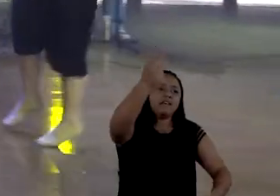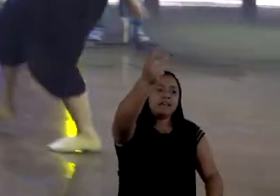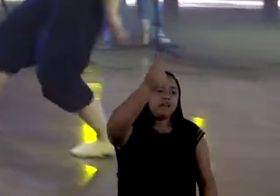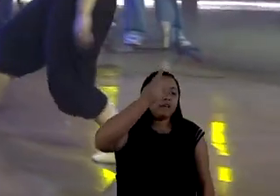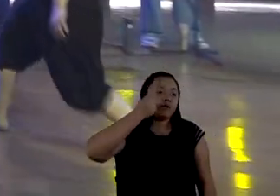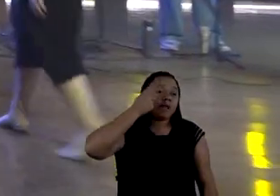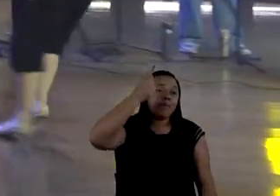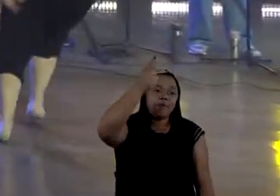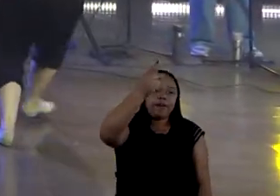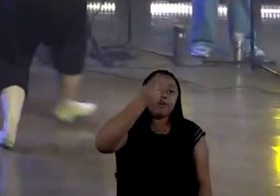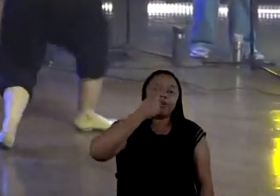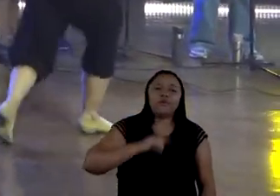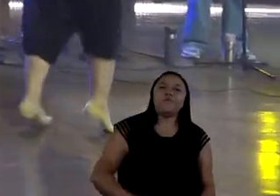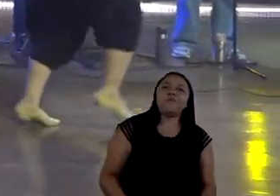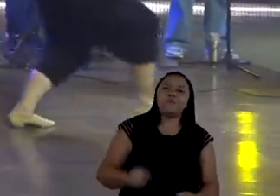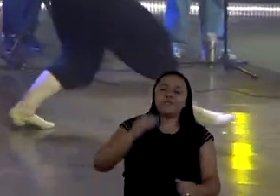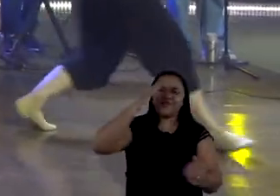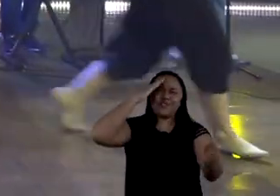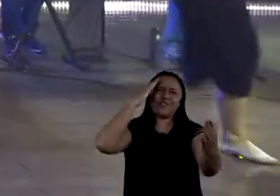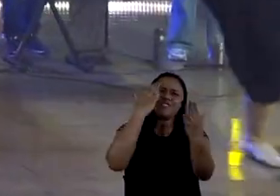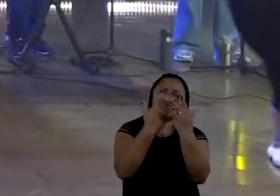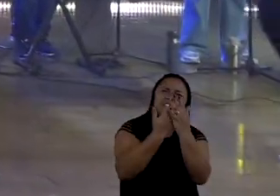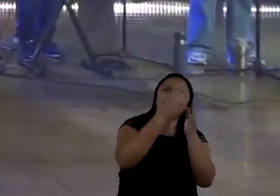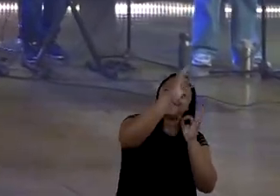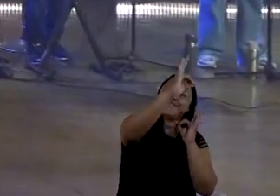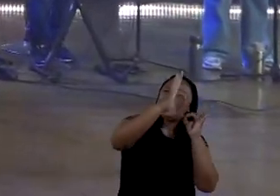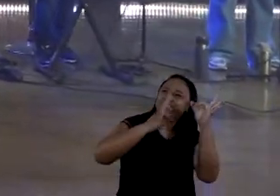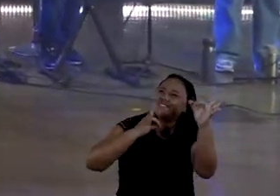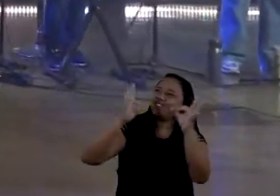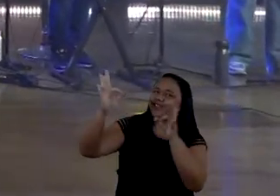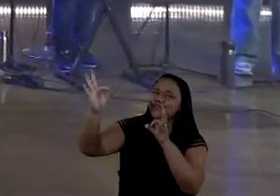estás falando e estás